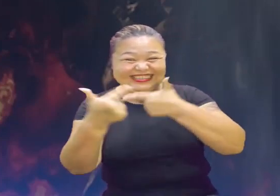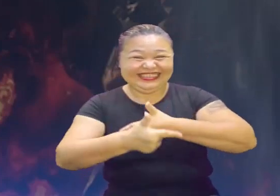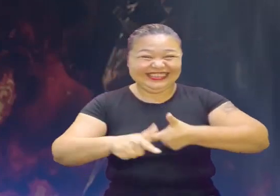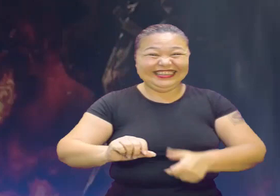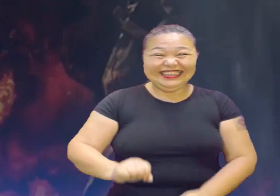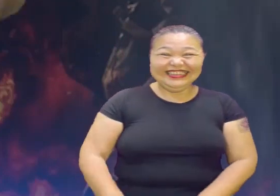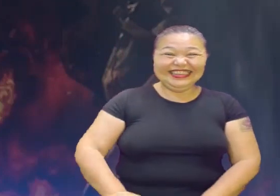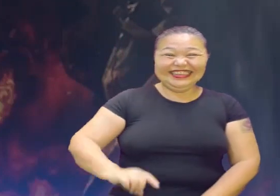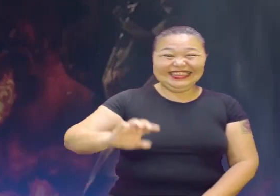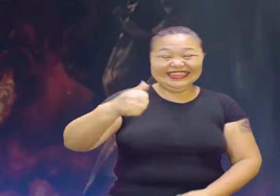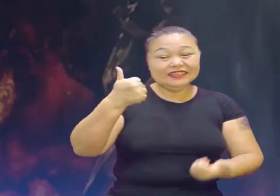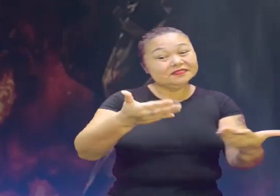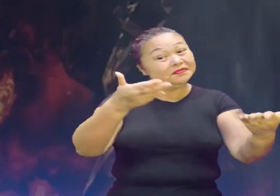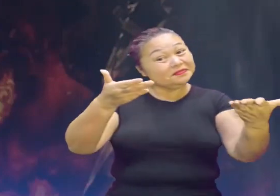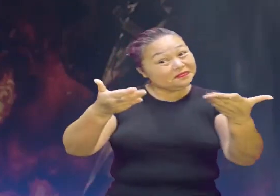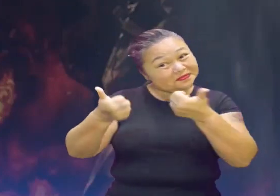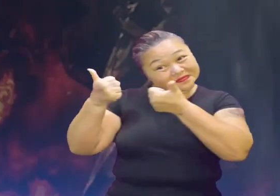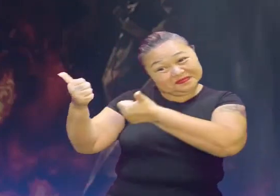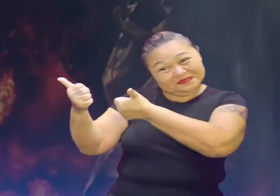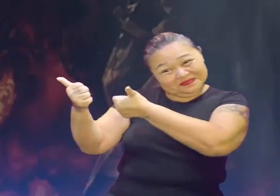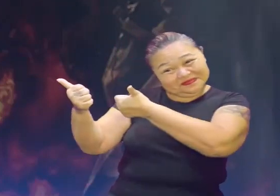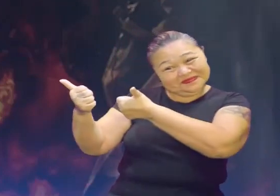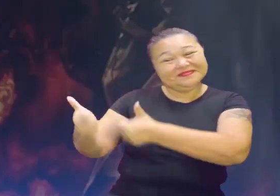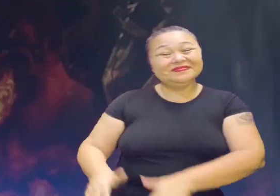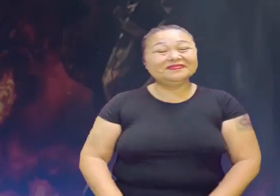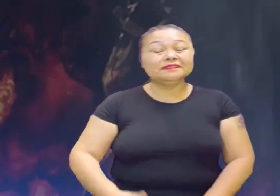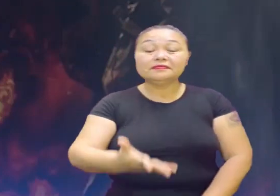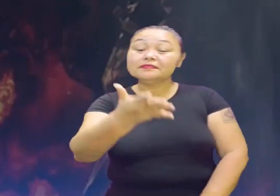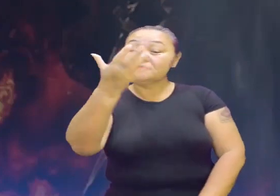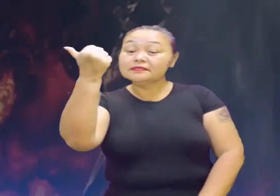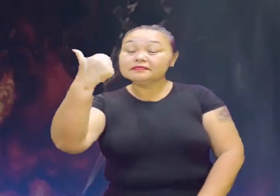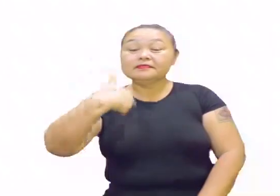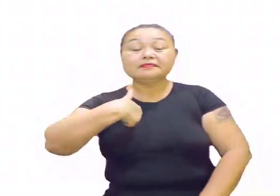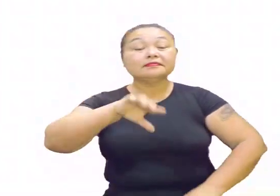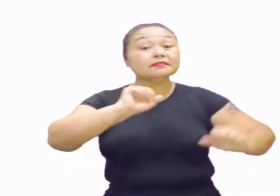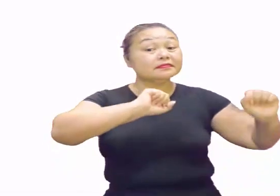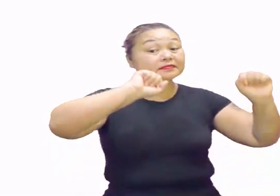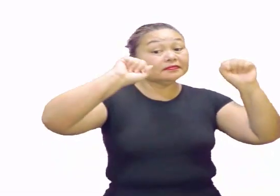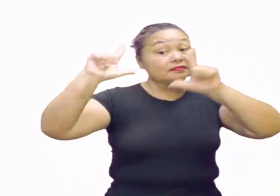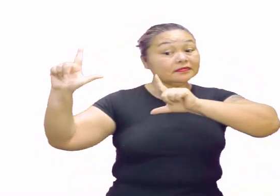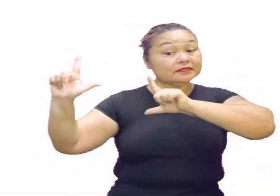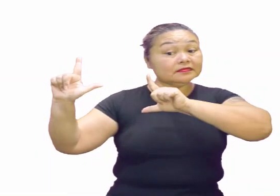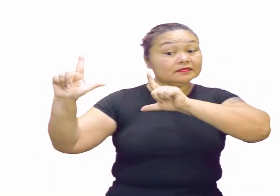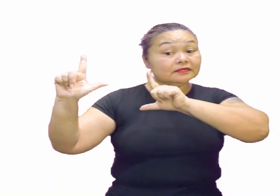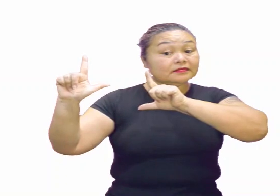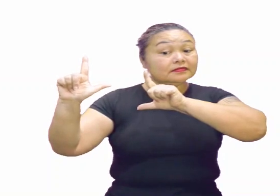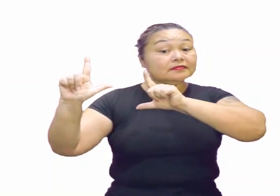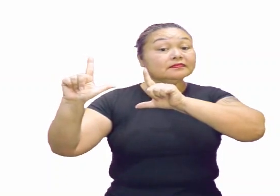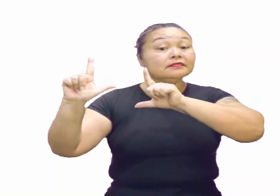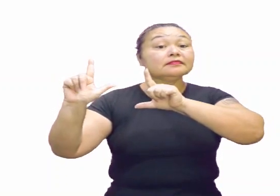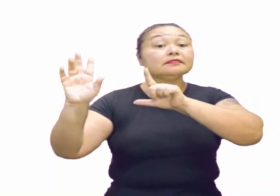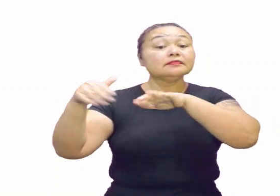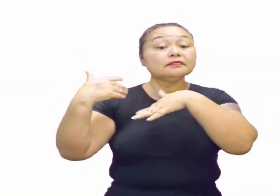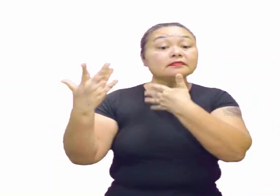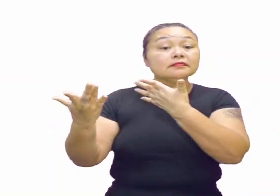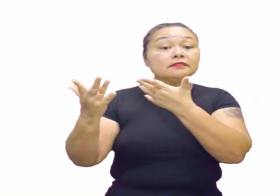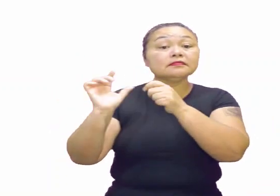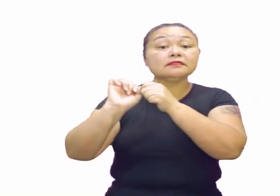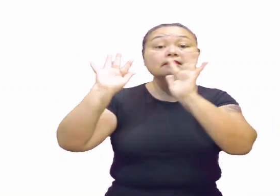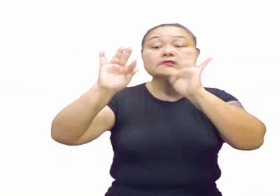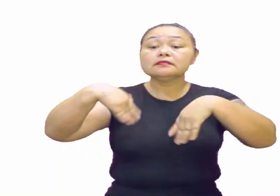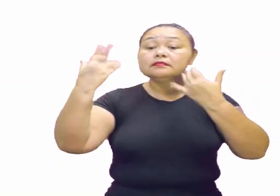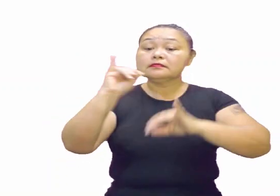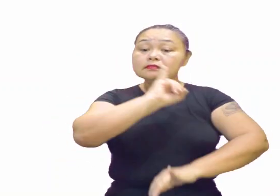Tá bom, então. Seja muito bem-vinda, tá bom? Vamos lá, joga no quadro, então. Isso, o fim do